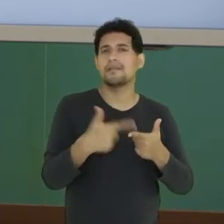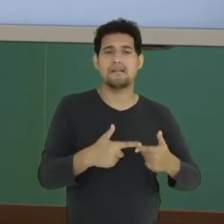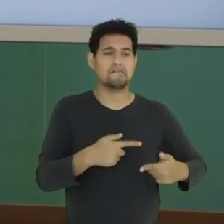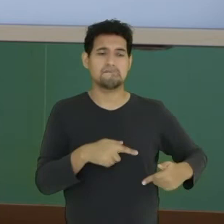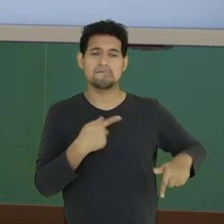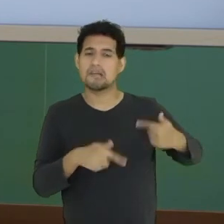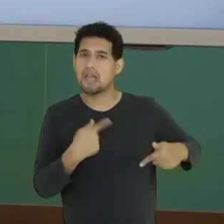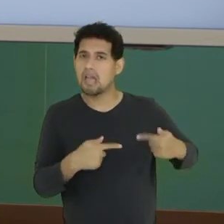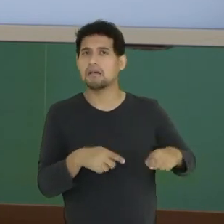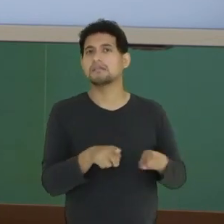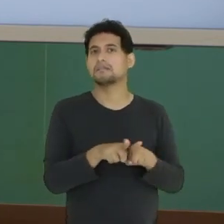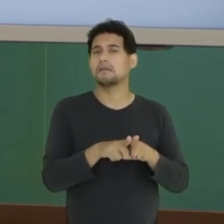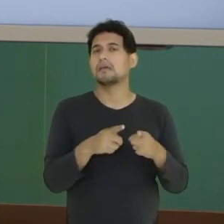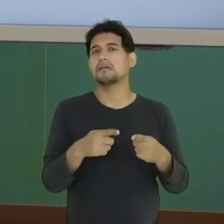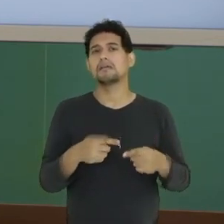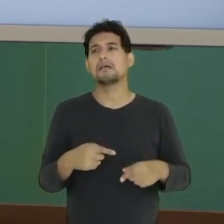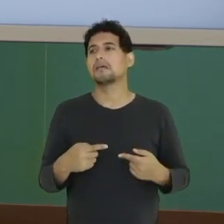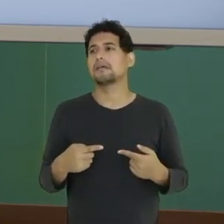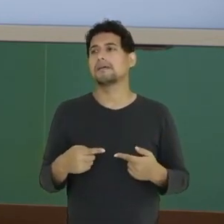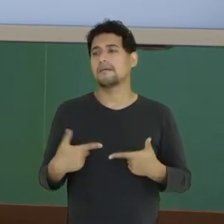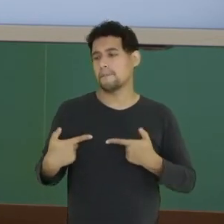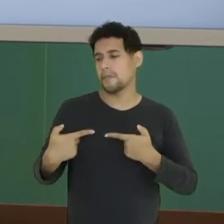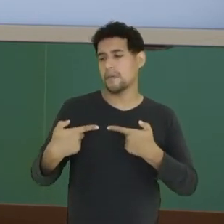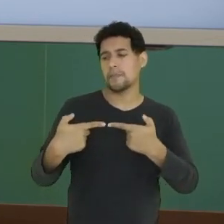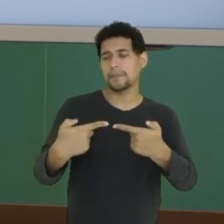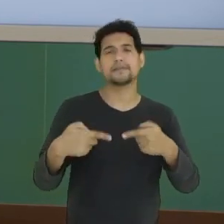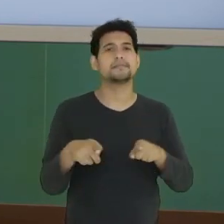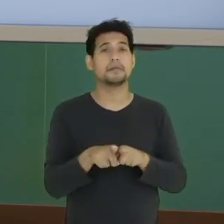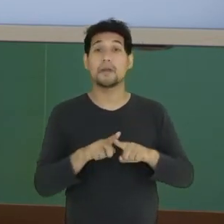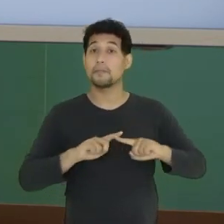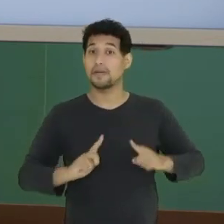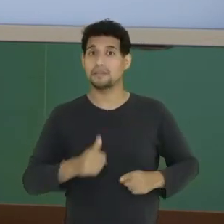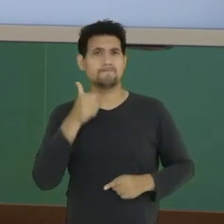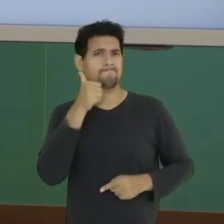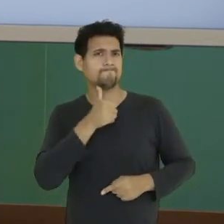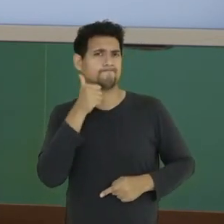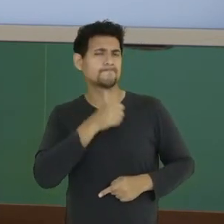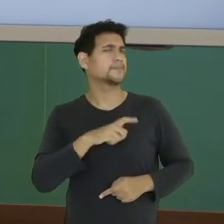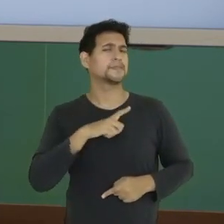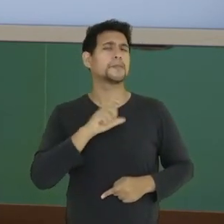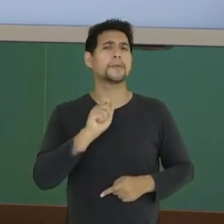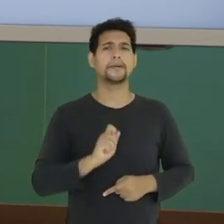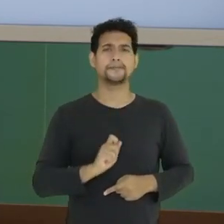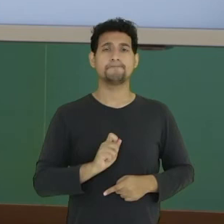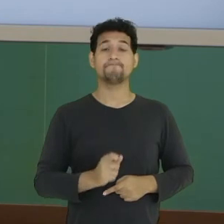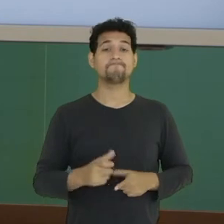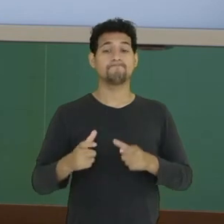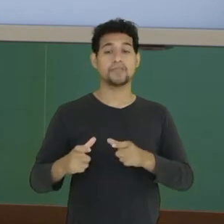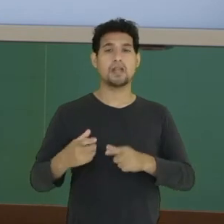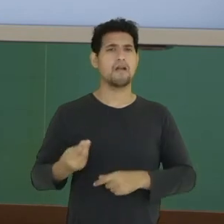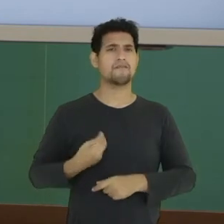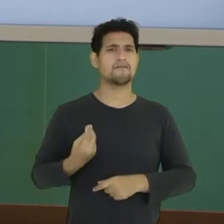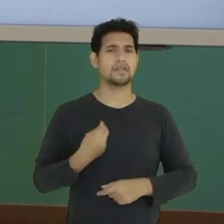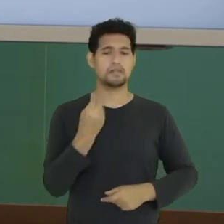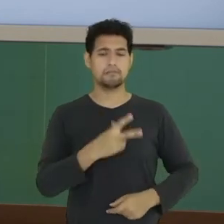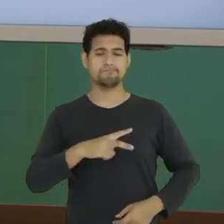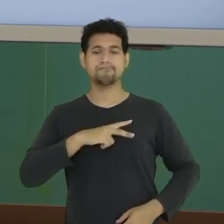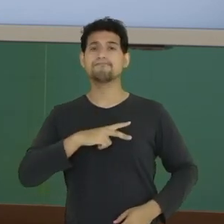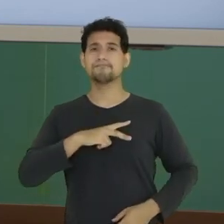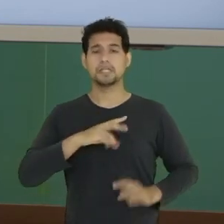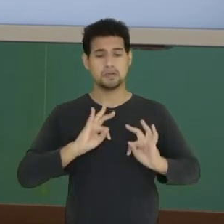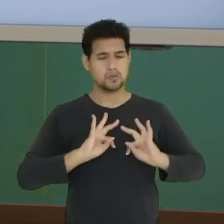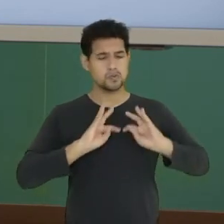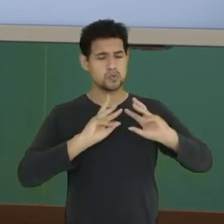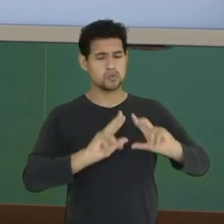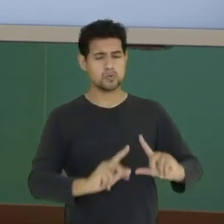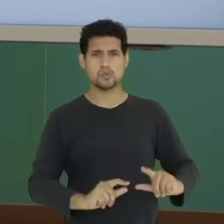Questões envolvendo a guerra, e as mulheres também, a elas cabia o espaço da vida privada. Então, tudo aquilo